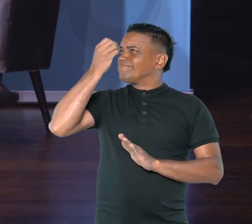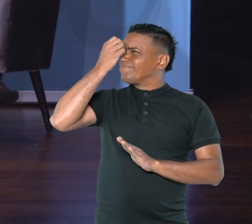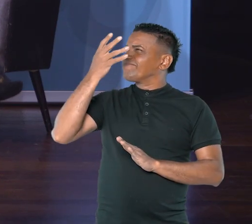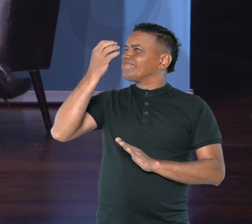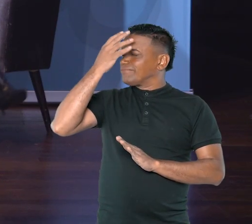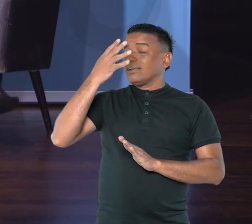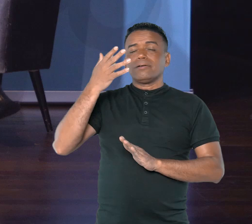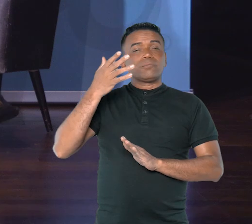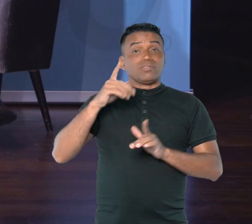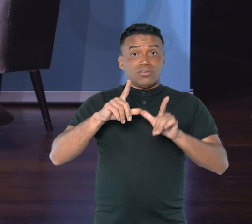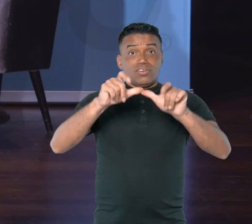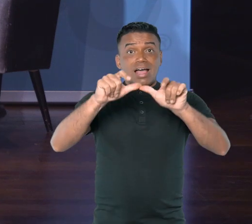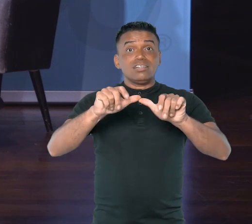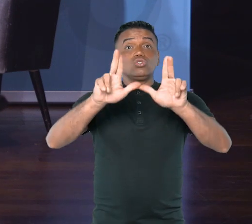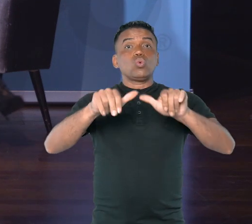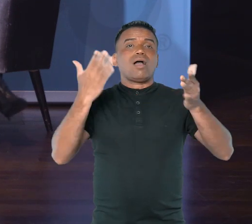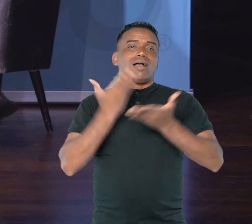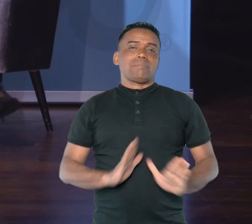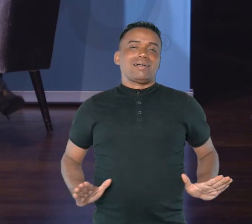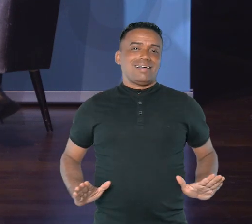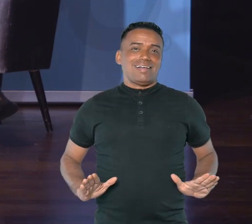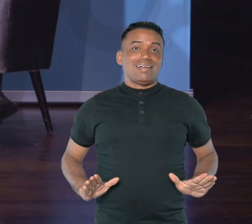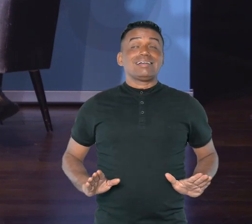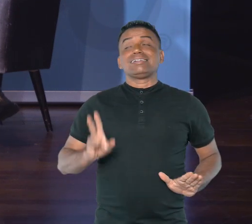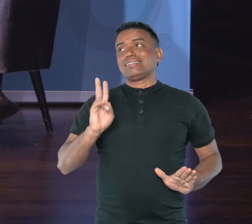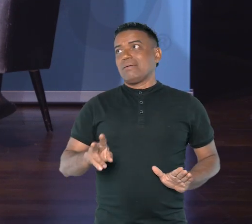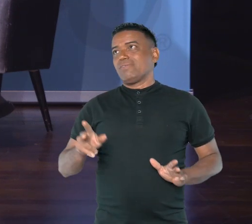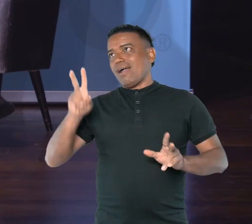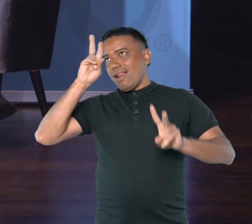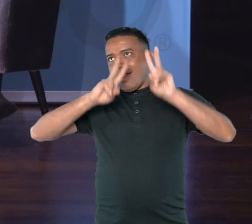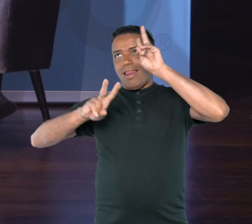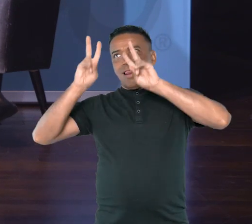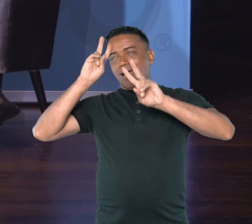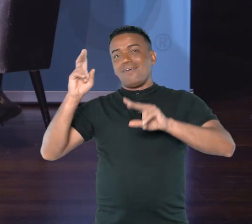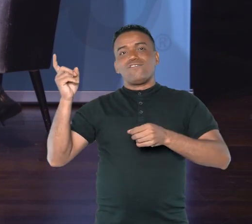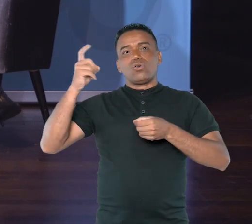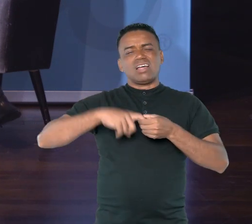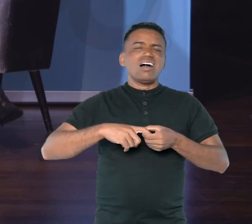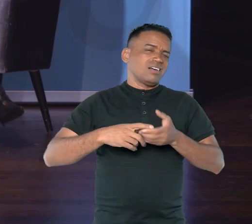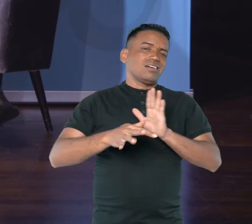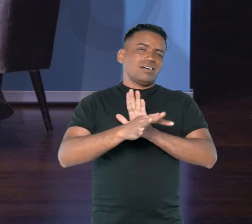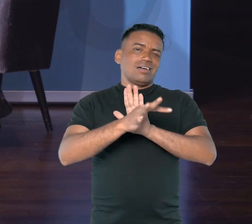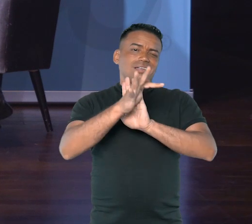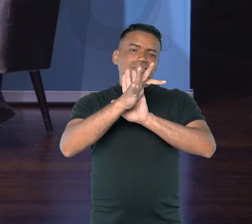nunca, uma viagem nunca termina de alguma forma. Você sempre vai ter que voltar ali. Ele fala de um jeito mais bonito, mas